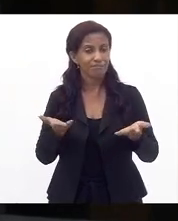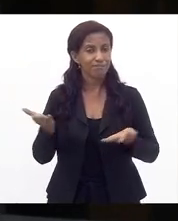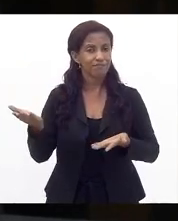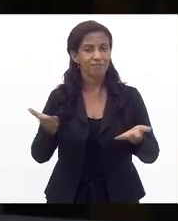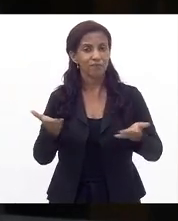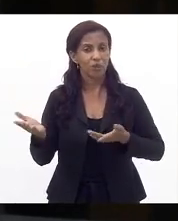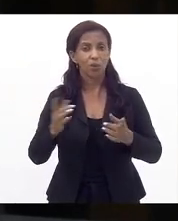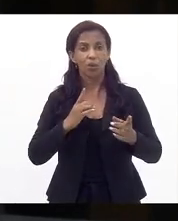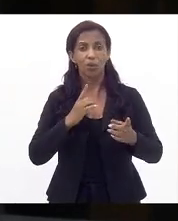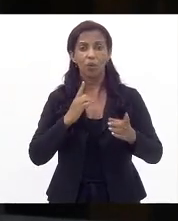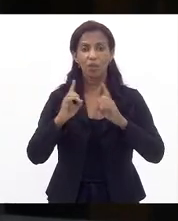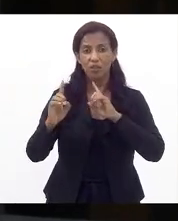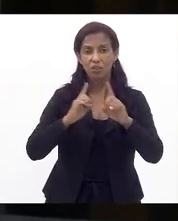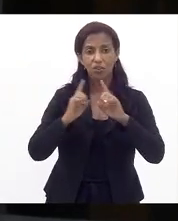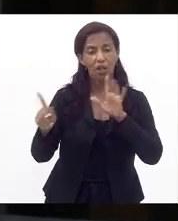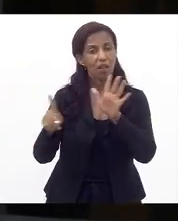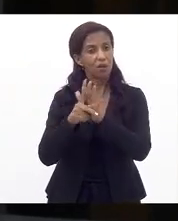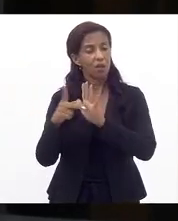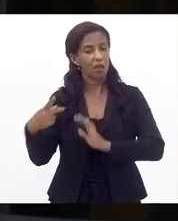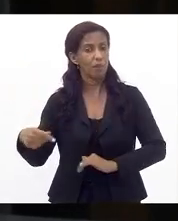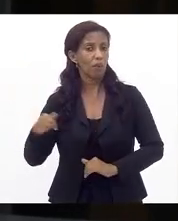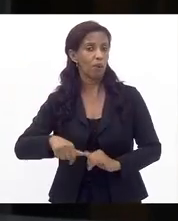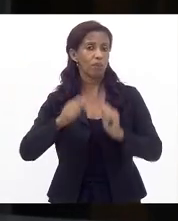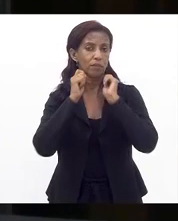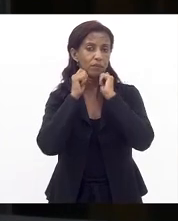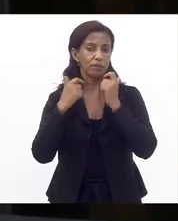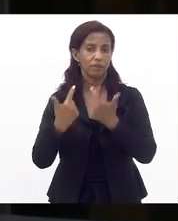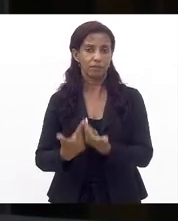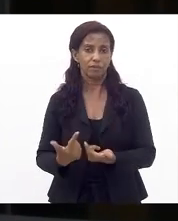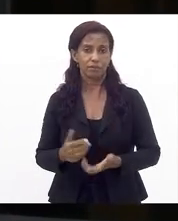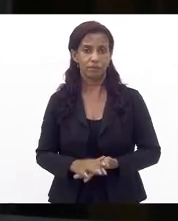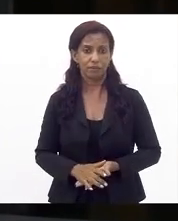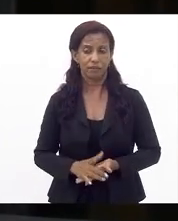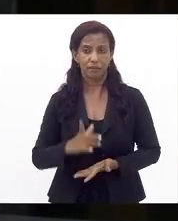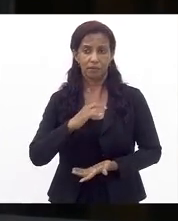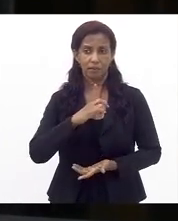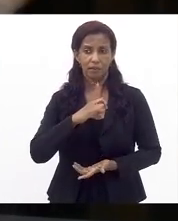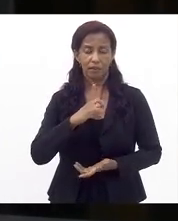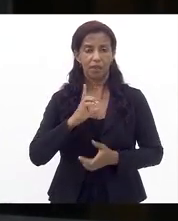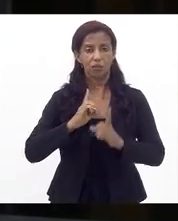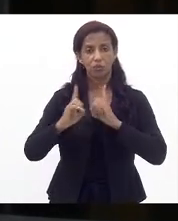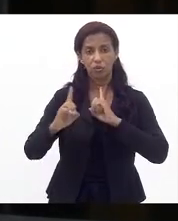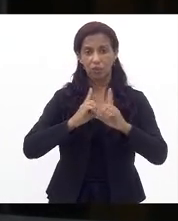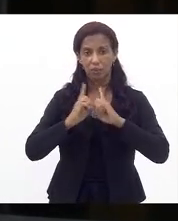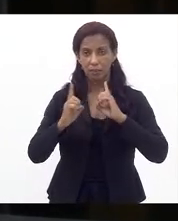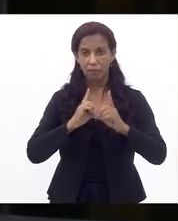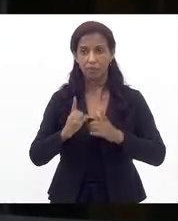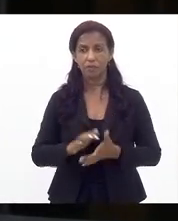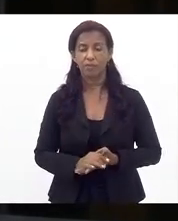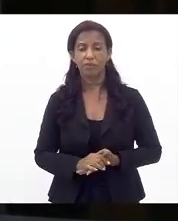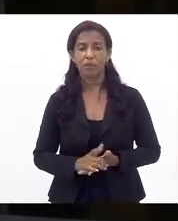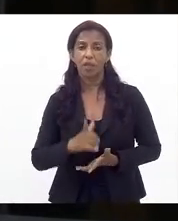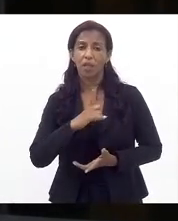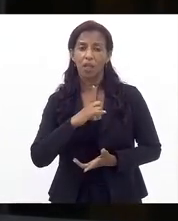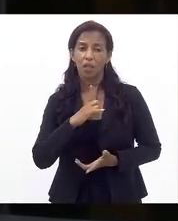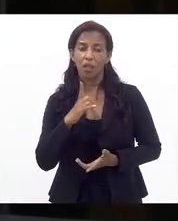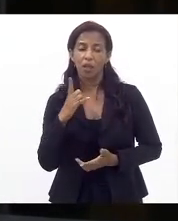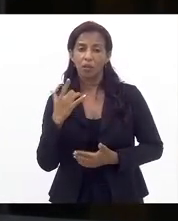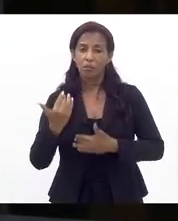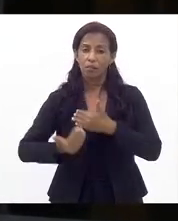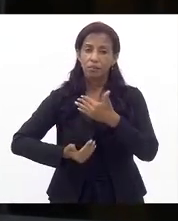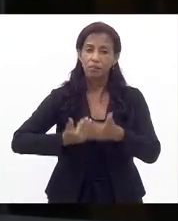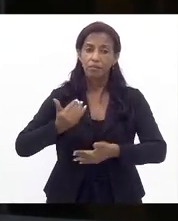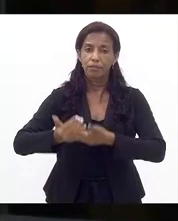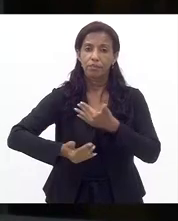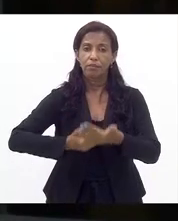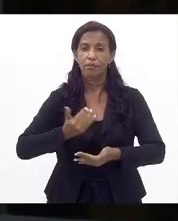tempo com esse diálogo que eu acho que é própria dessa casa temos debatido e temos ido